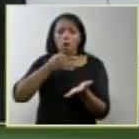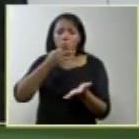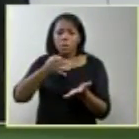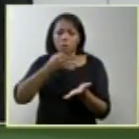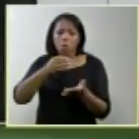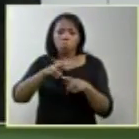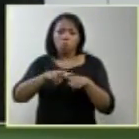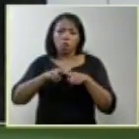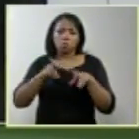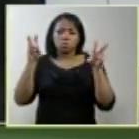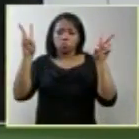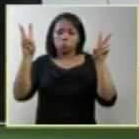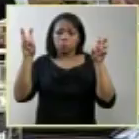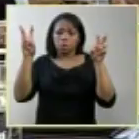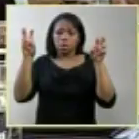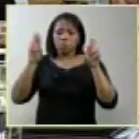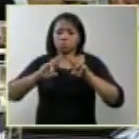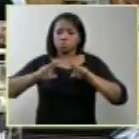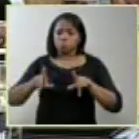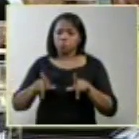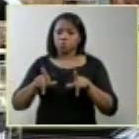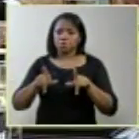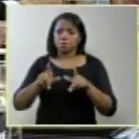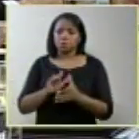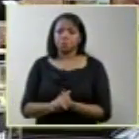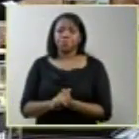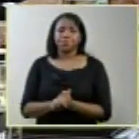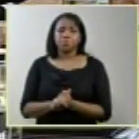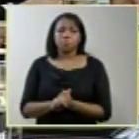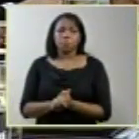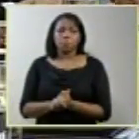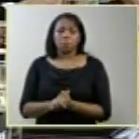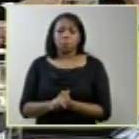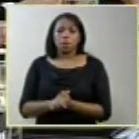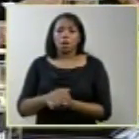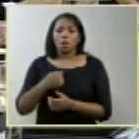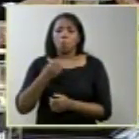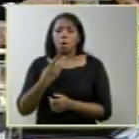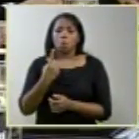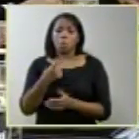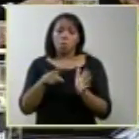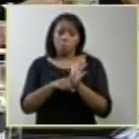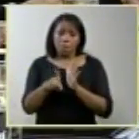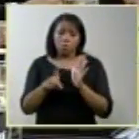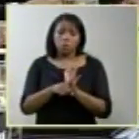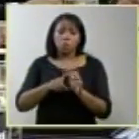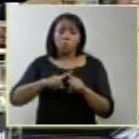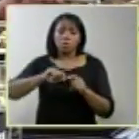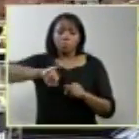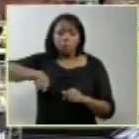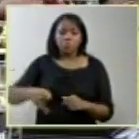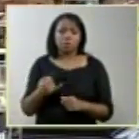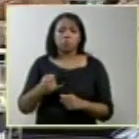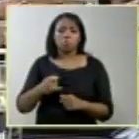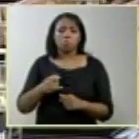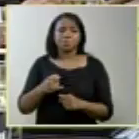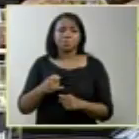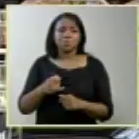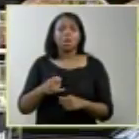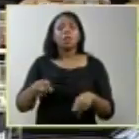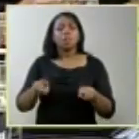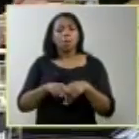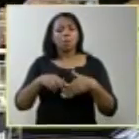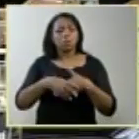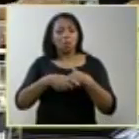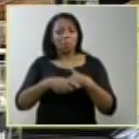tema. Não seria propriamente uma pergunta, mas aproveitar essa oportunidade para saudar também